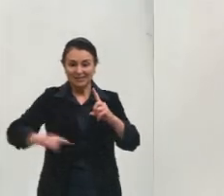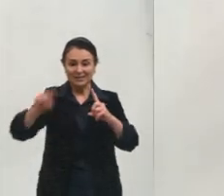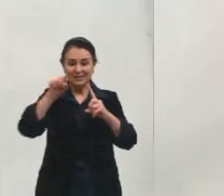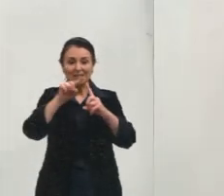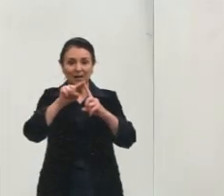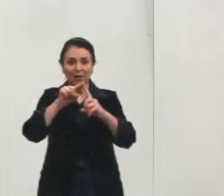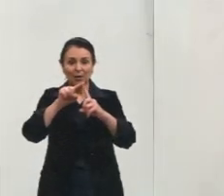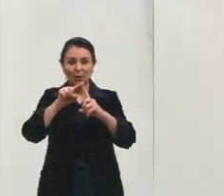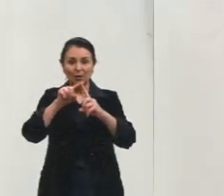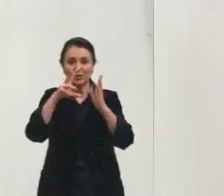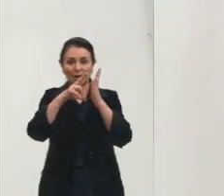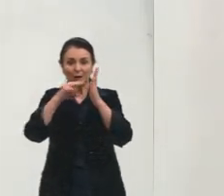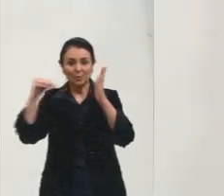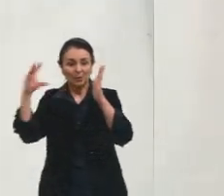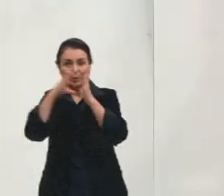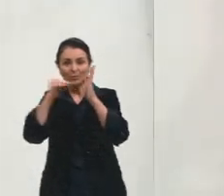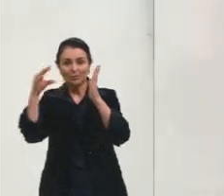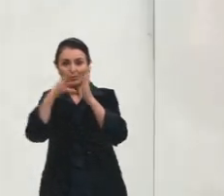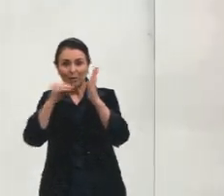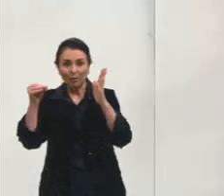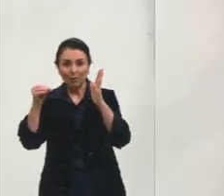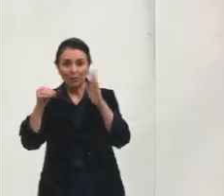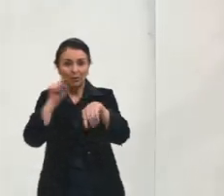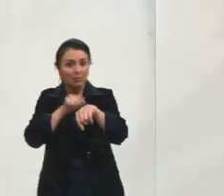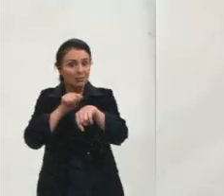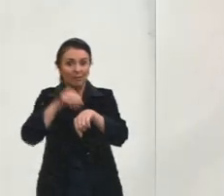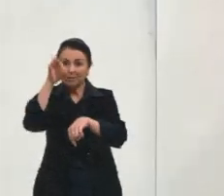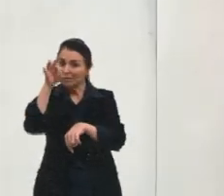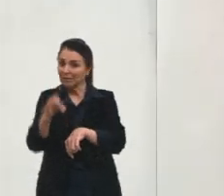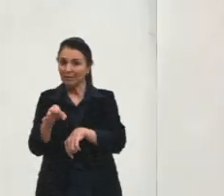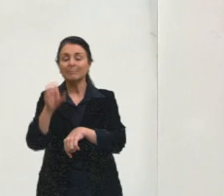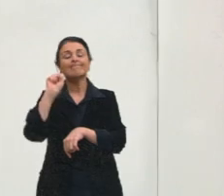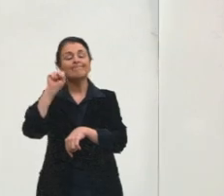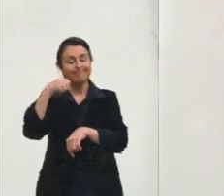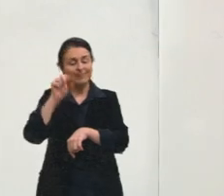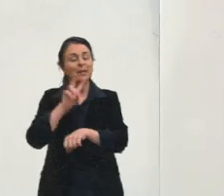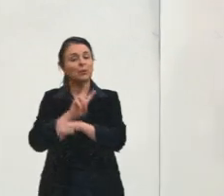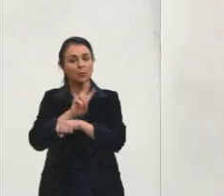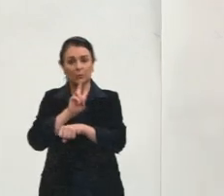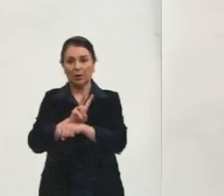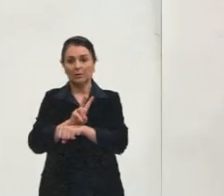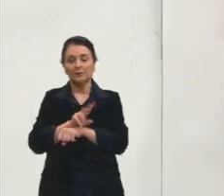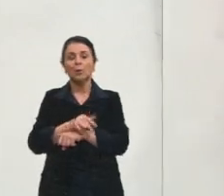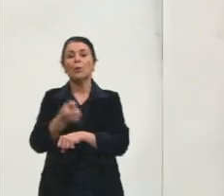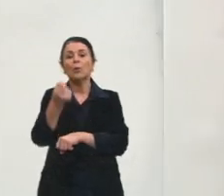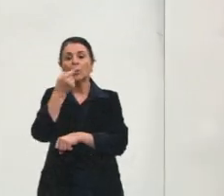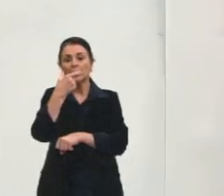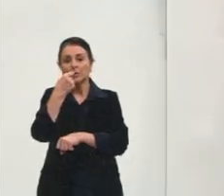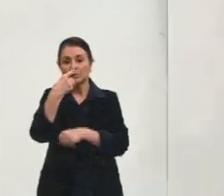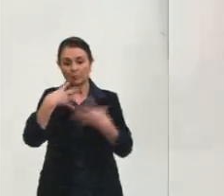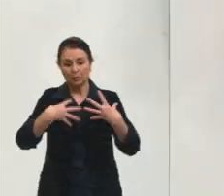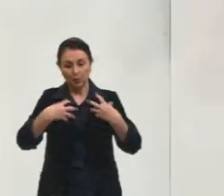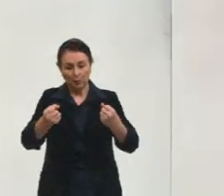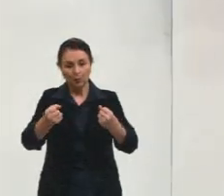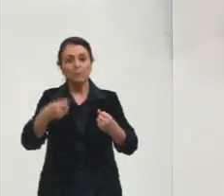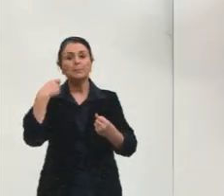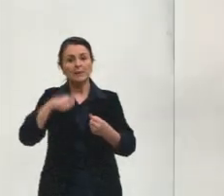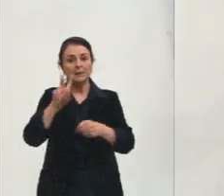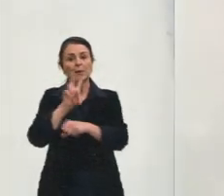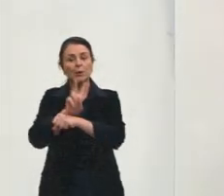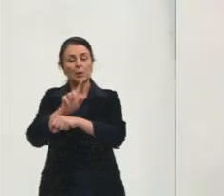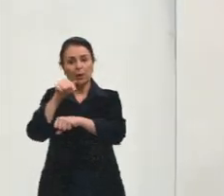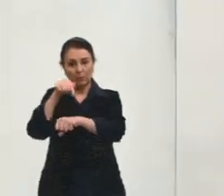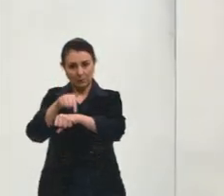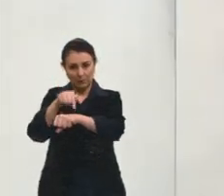que ser no horário certo sim tá então as pessoas têm tomado antibiótico de forma indiscriminada inadequada Esse é o